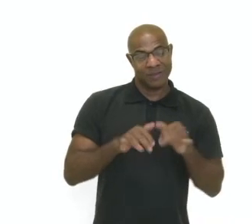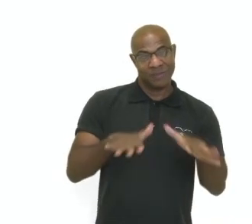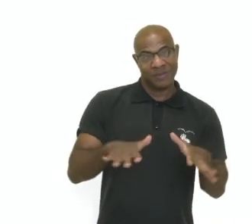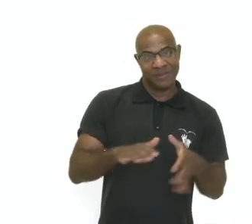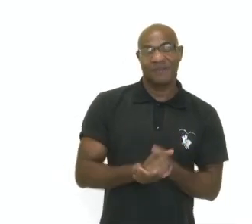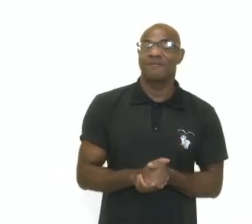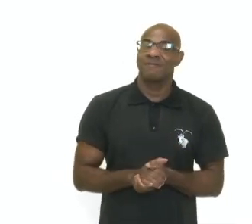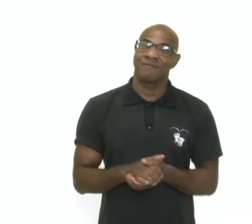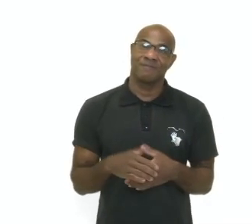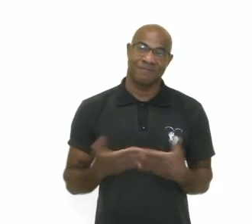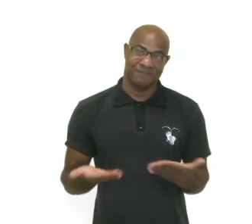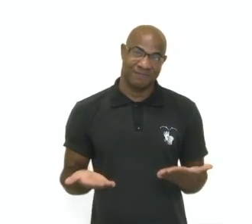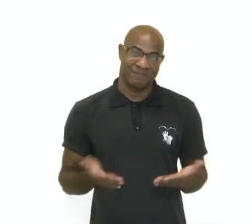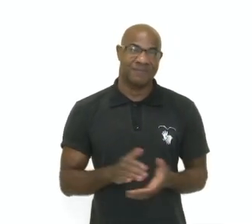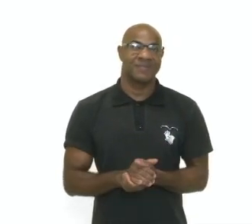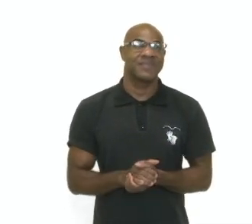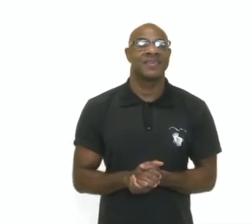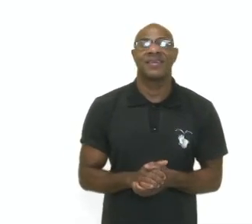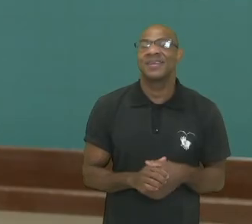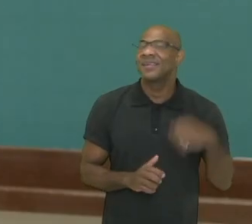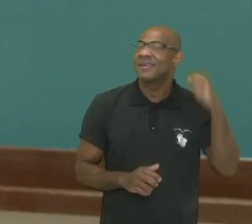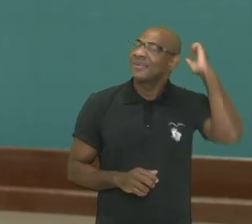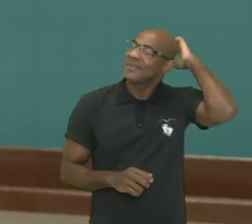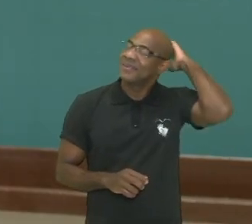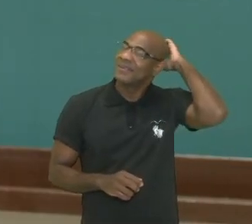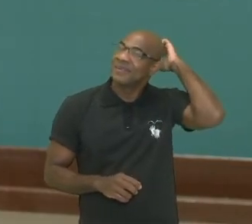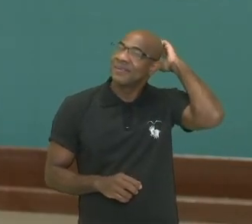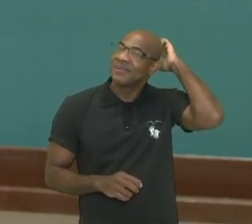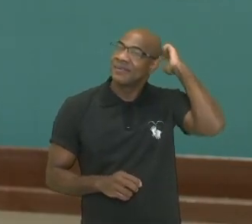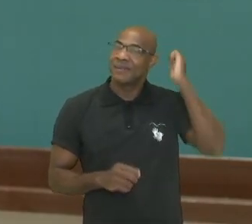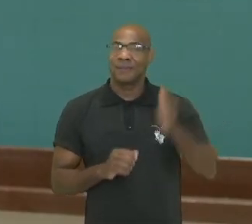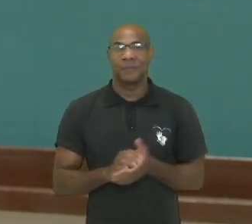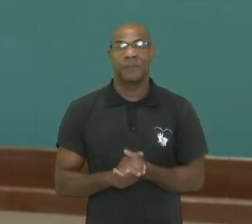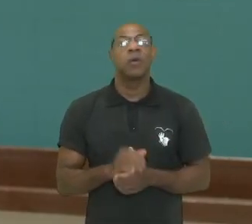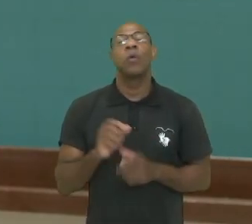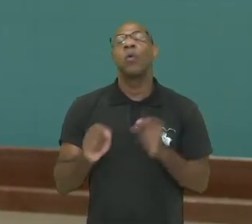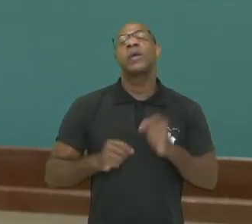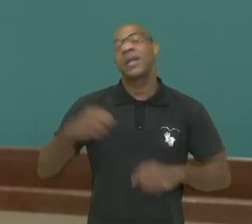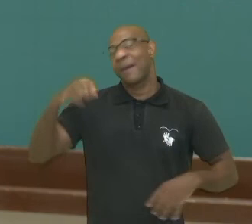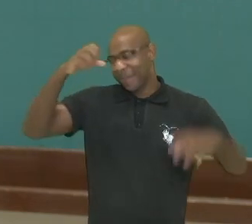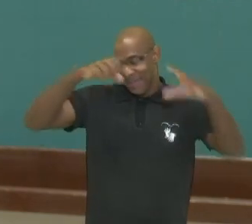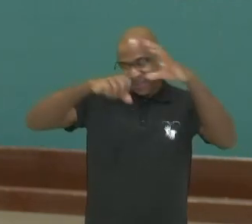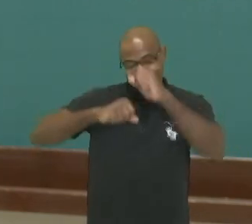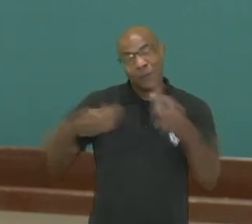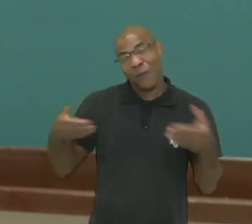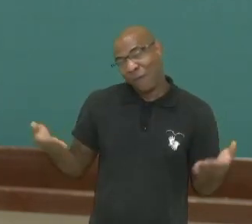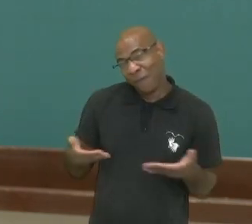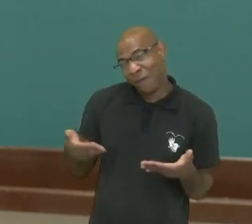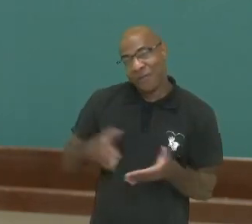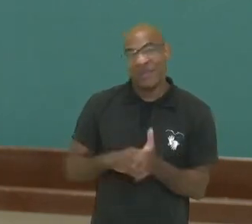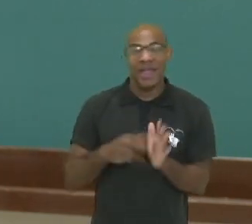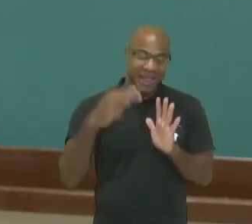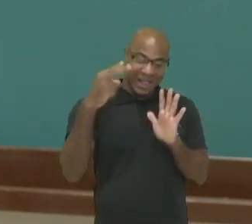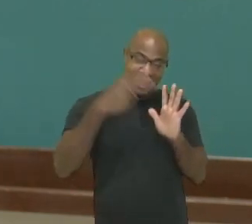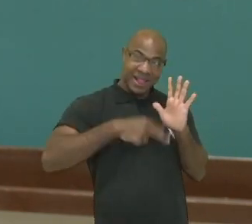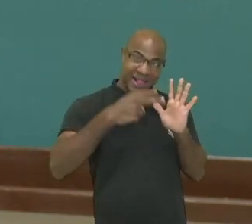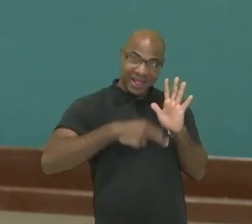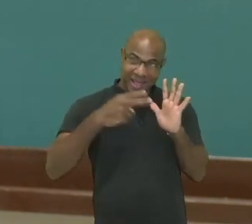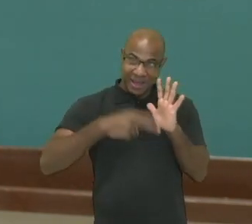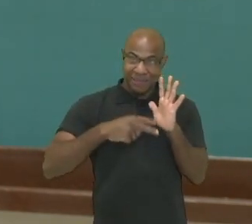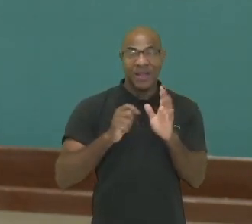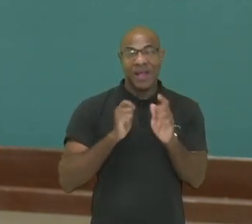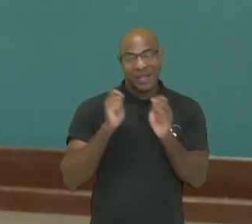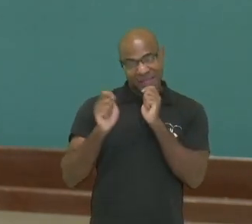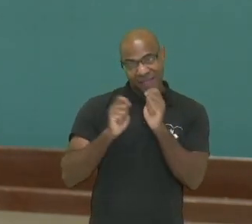pandemia não trouxe novidades cotidianas. O que aprendemos? Lemos e interpretamos um trecho de uma